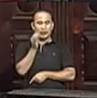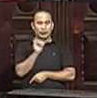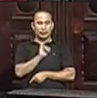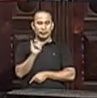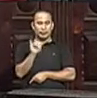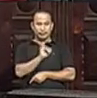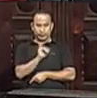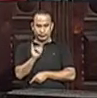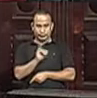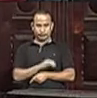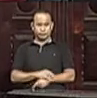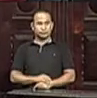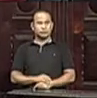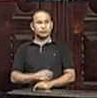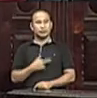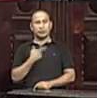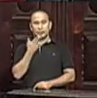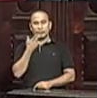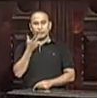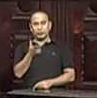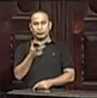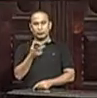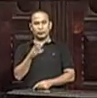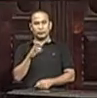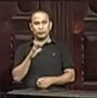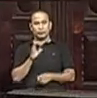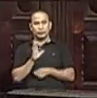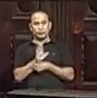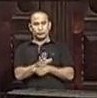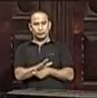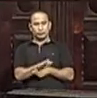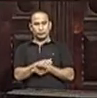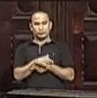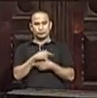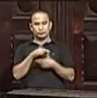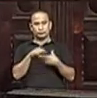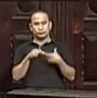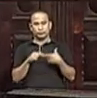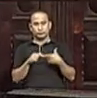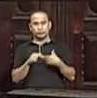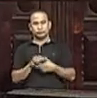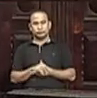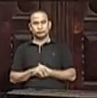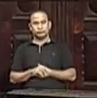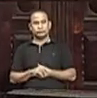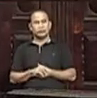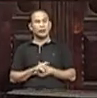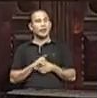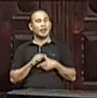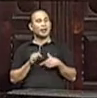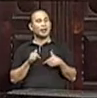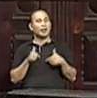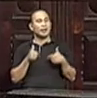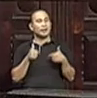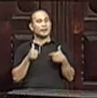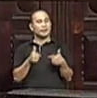da capacidade contributiva. 2, o aspecto